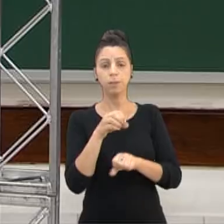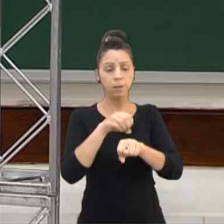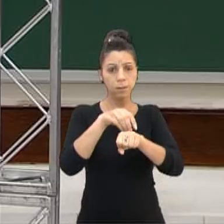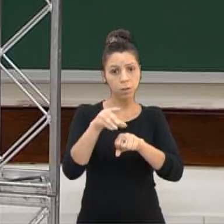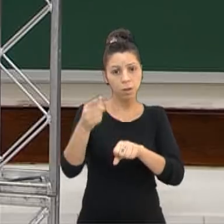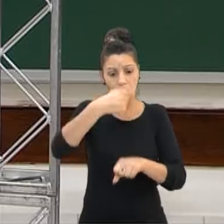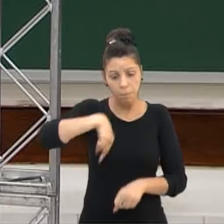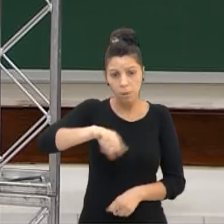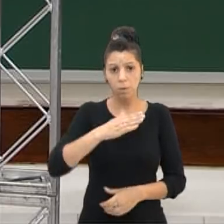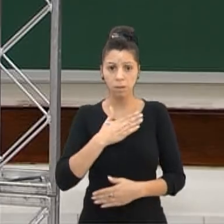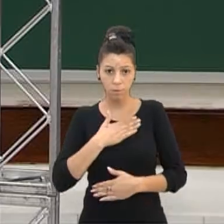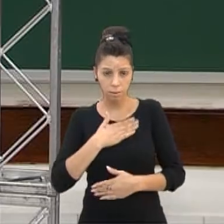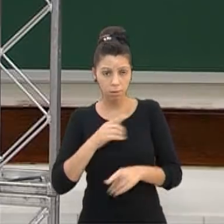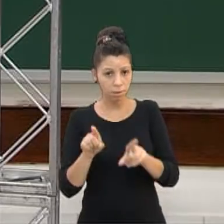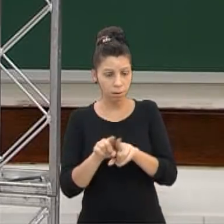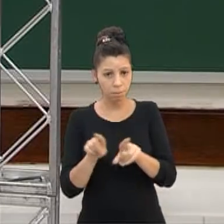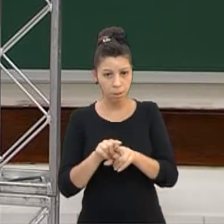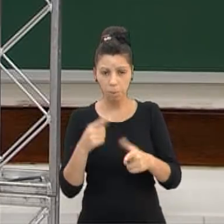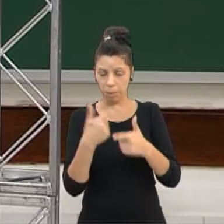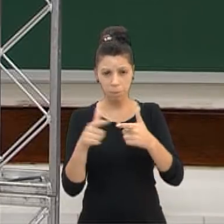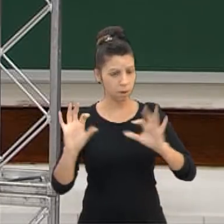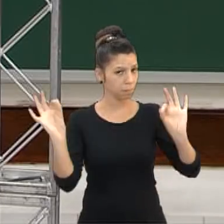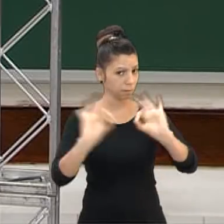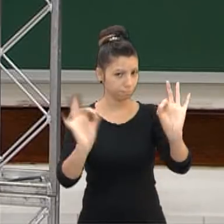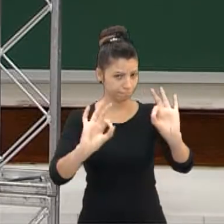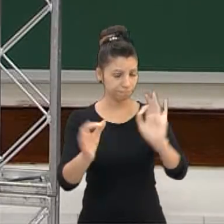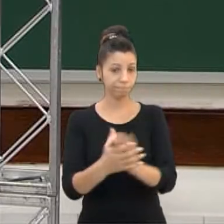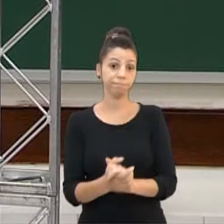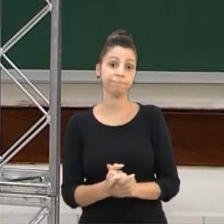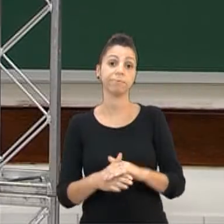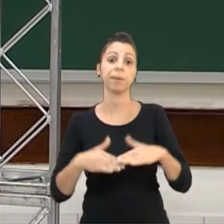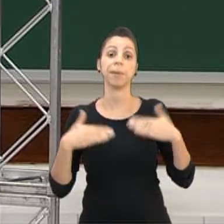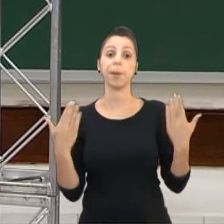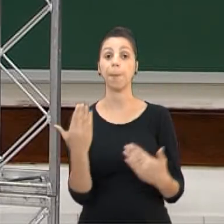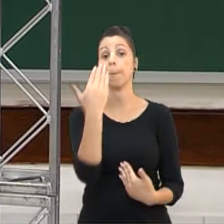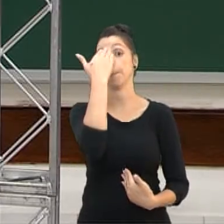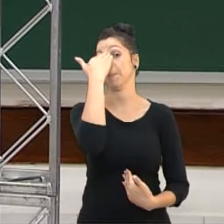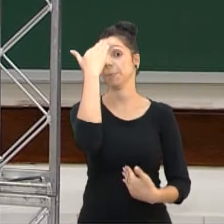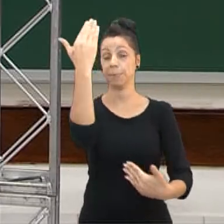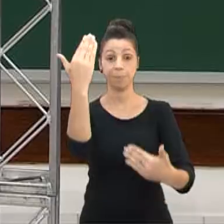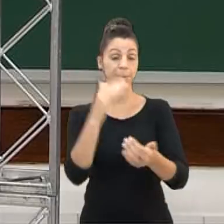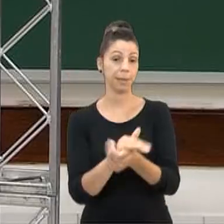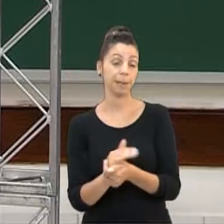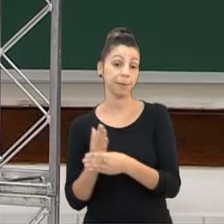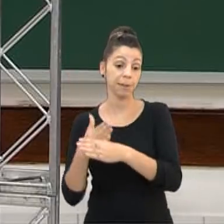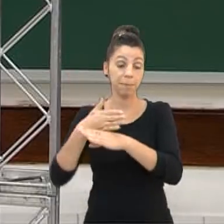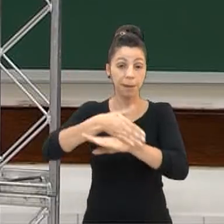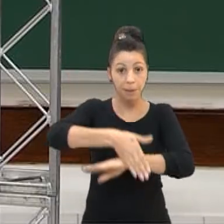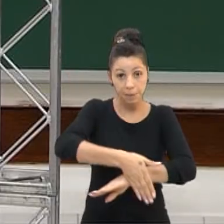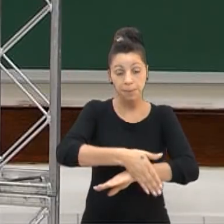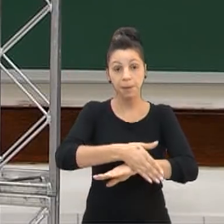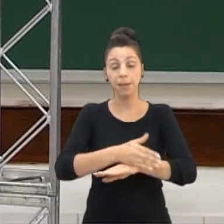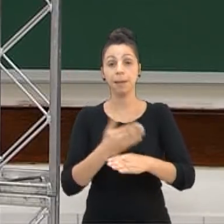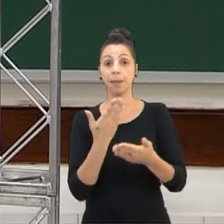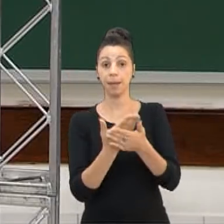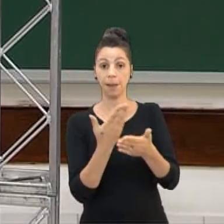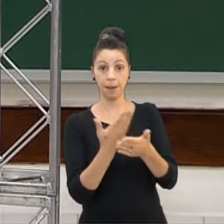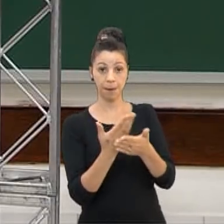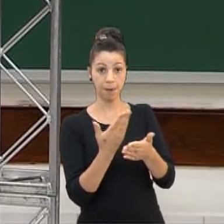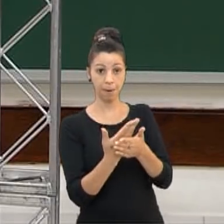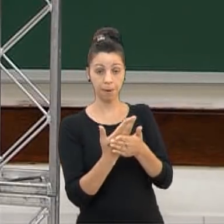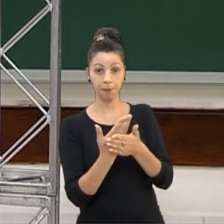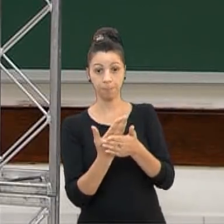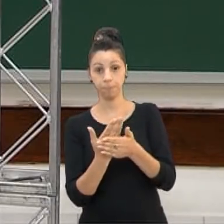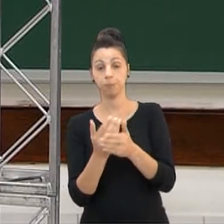tem problema nenhum, beleza? Gente, muitíssimo obrigado por estarem comigo mais um dia nesta